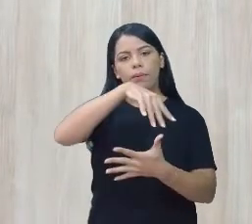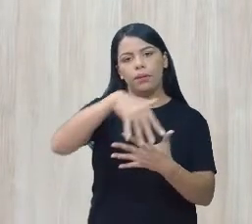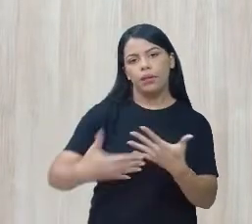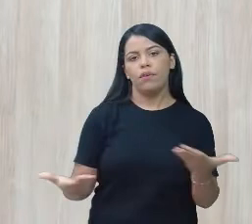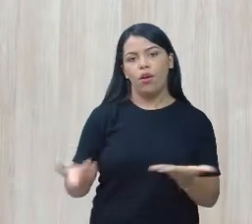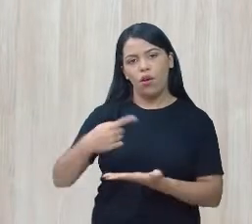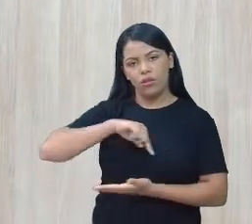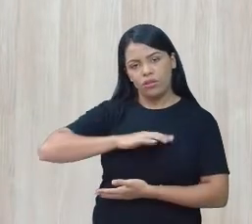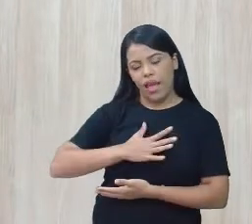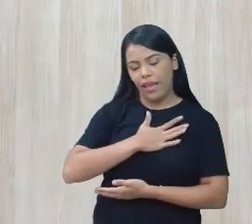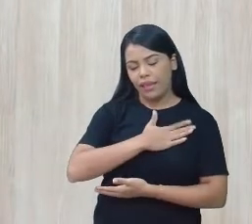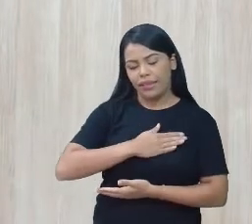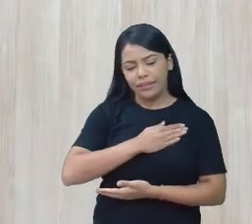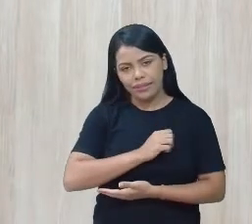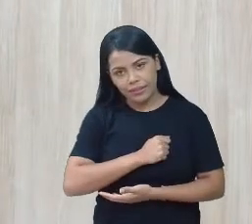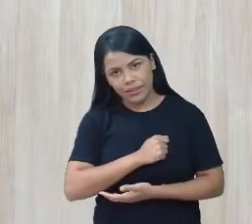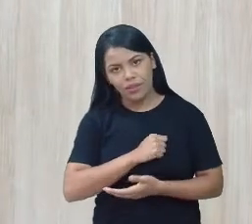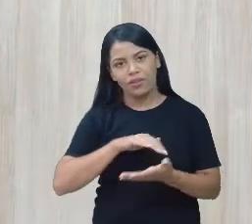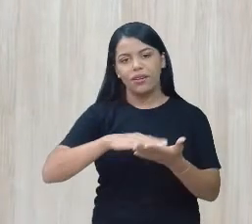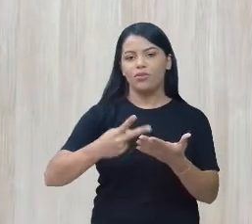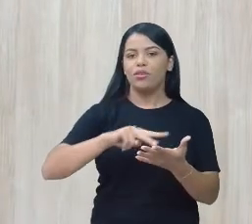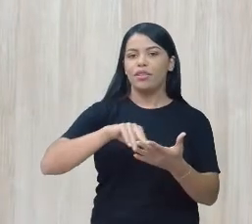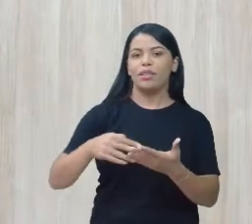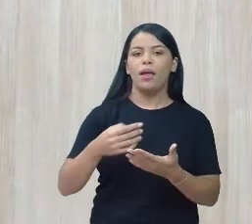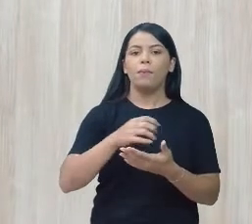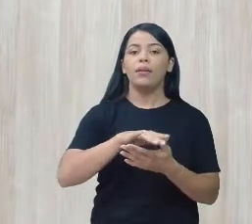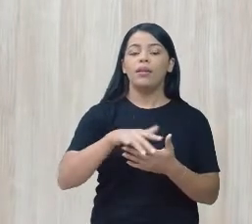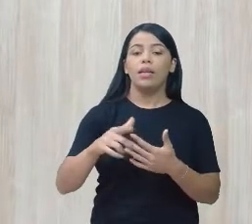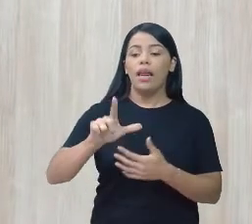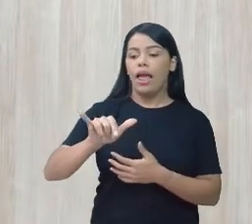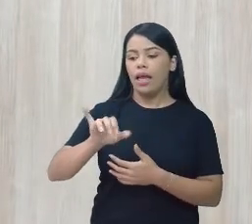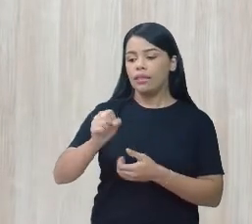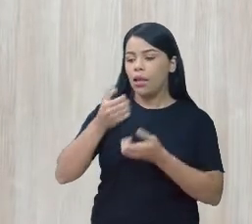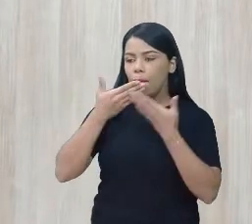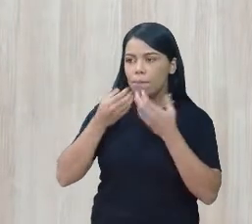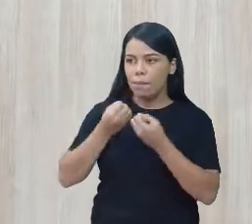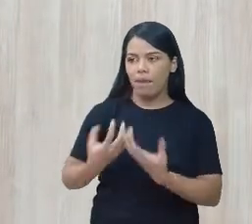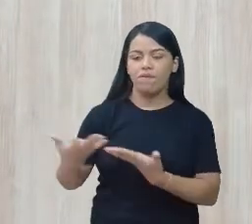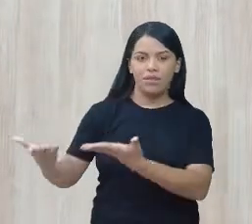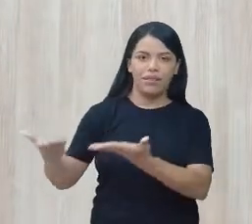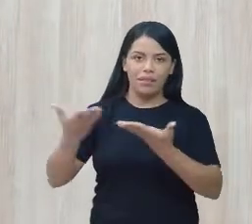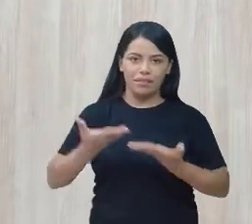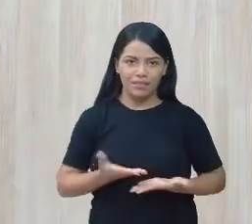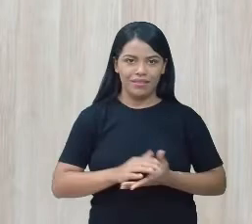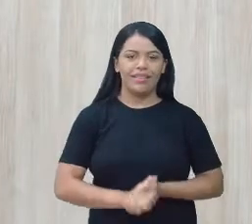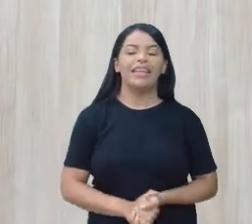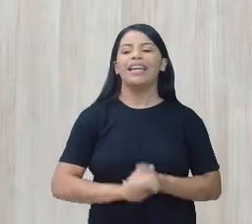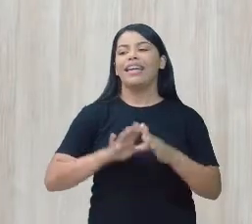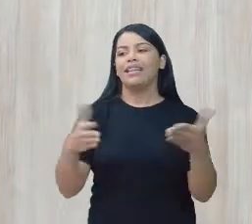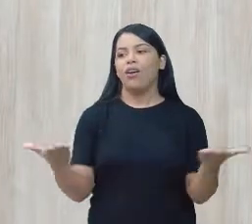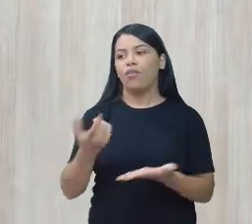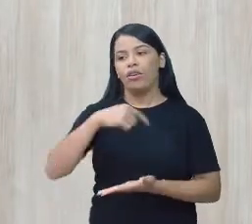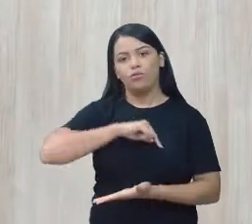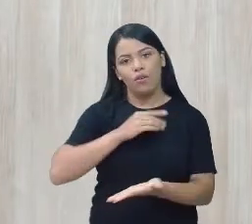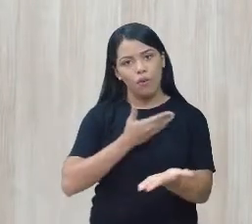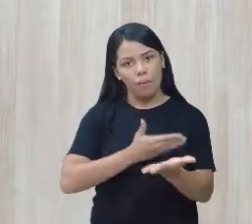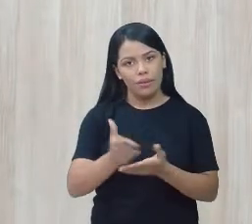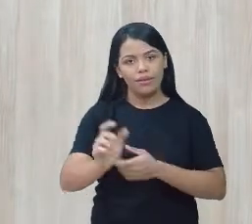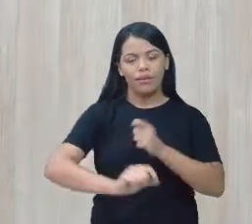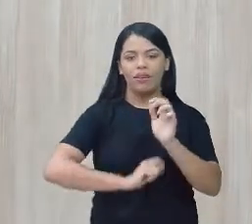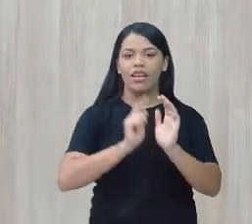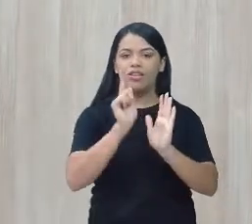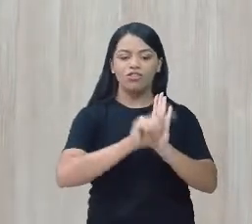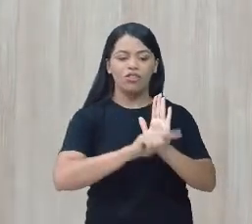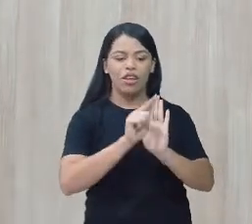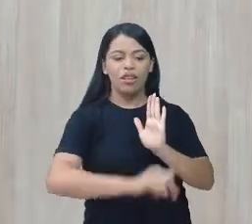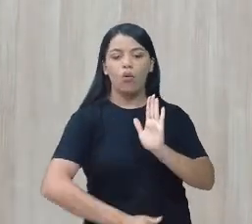querida intérprete Laisa. Seja muito bem-vinda, Laisa. Então vamos lá, vamos começar a aula. Hoje a gente começa um gênero narrativo, né? Novo,